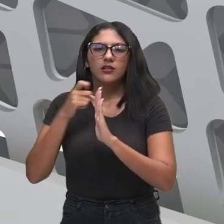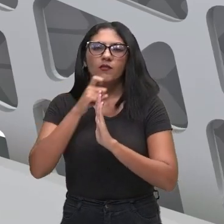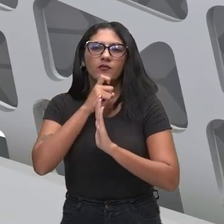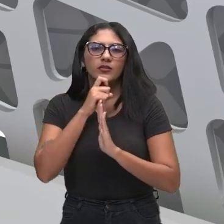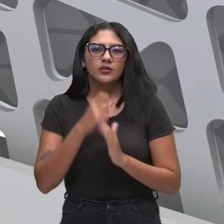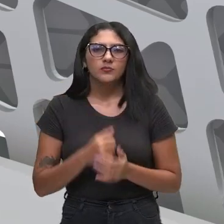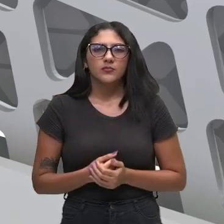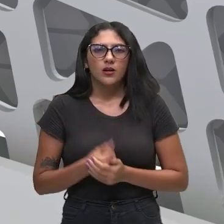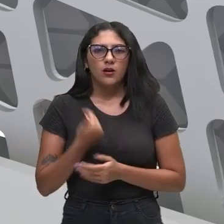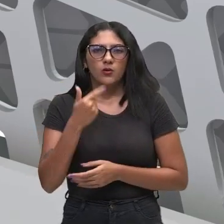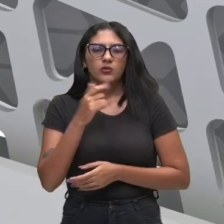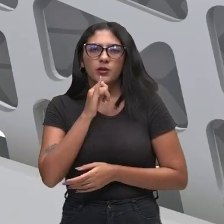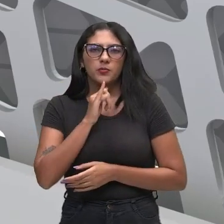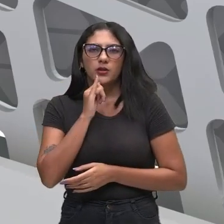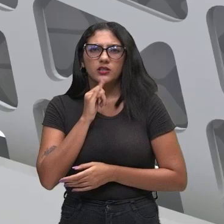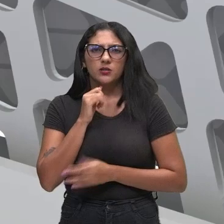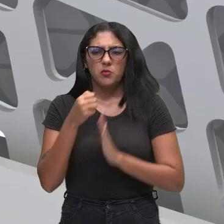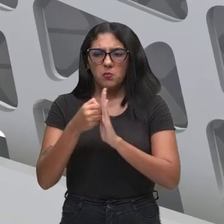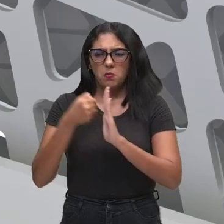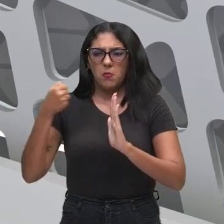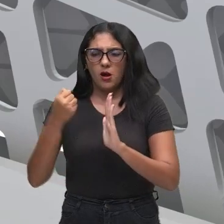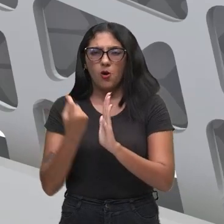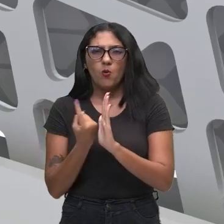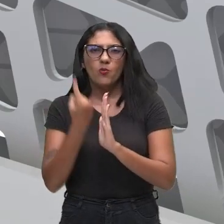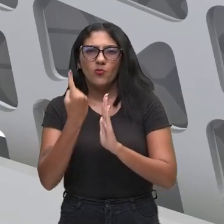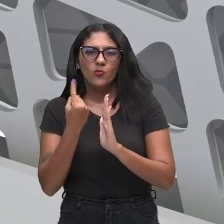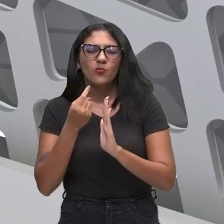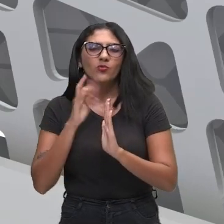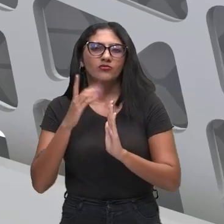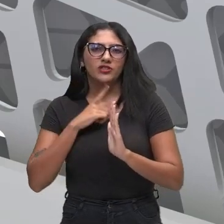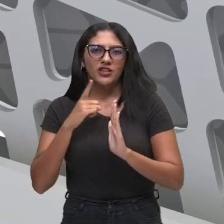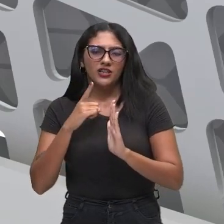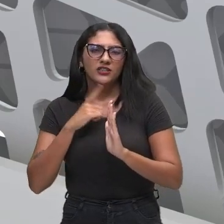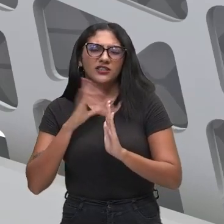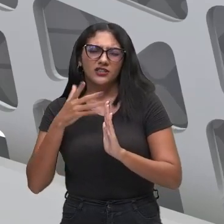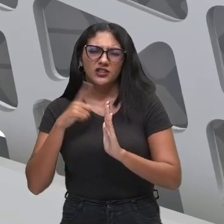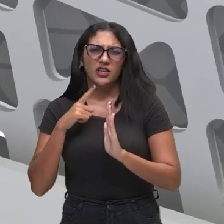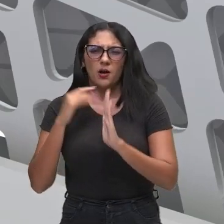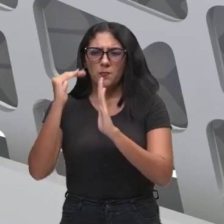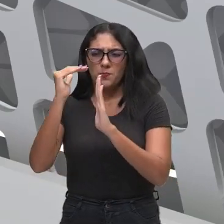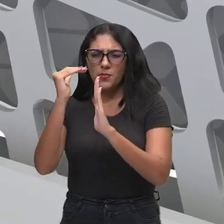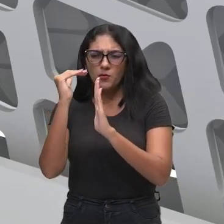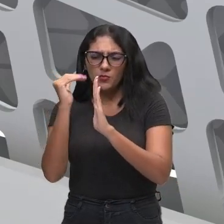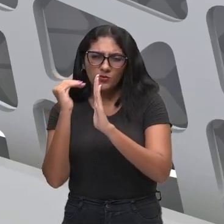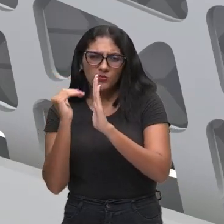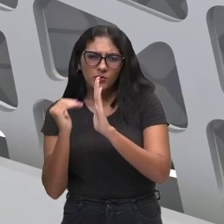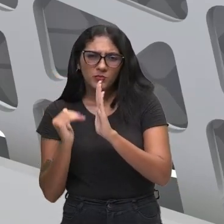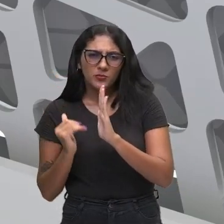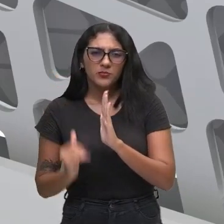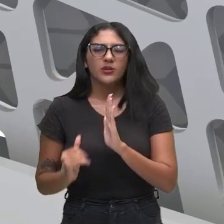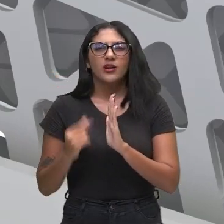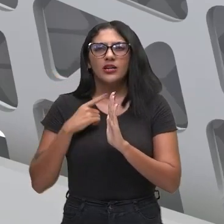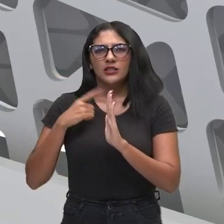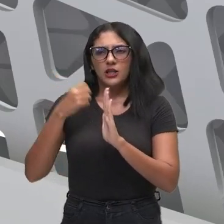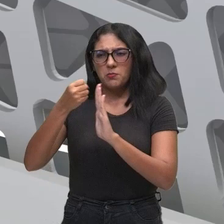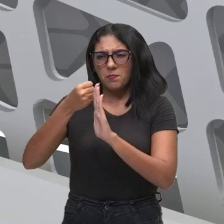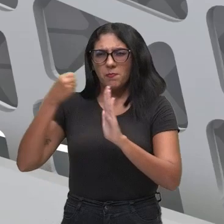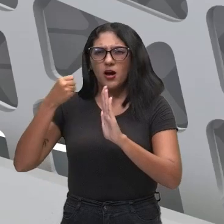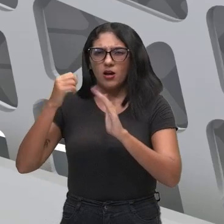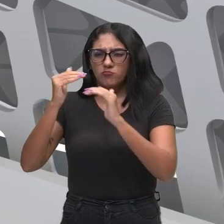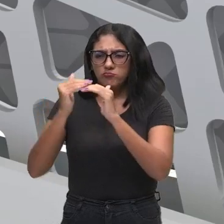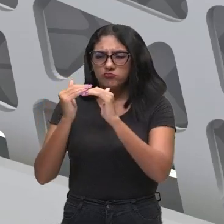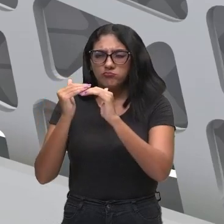são mais uma única porta, né? Elas já têm mais de uma porta, né? Porta superior